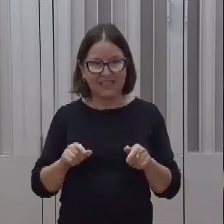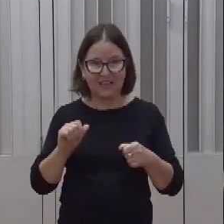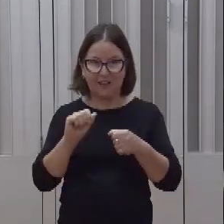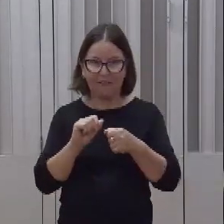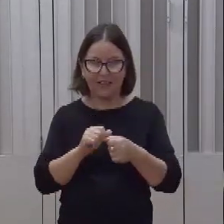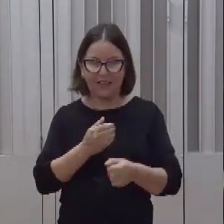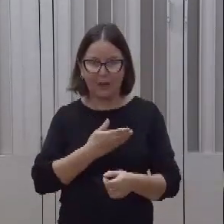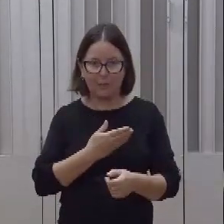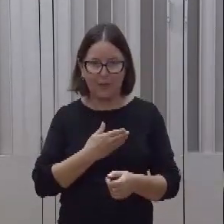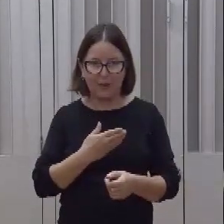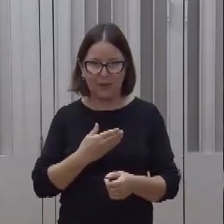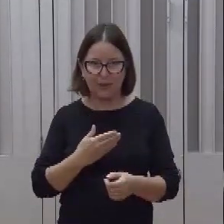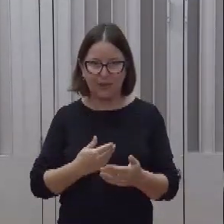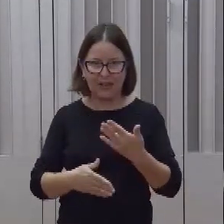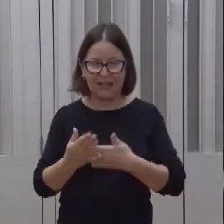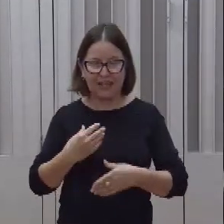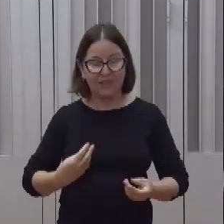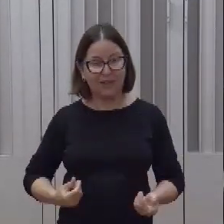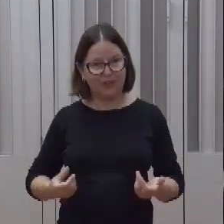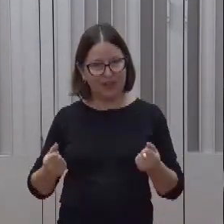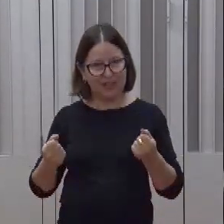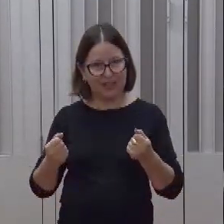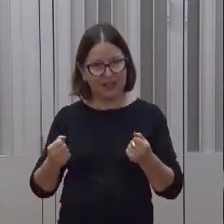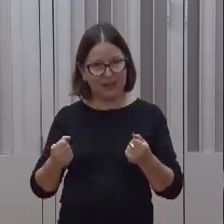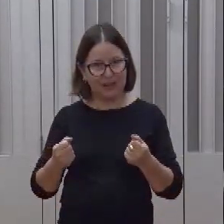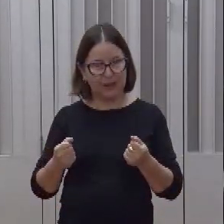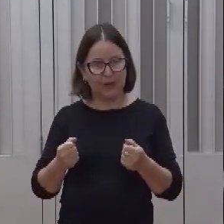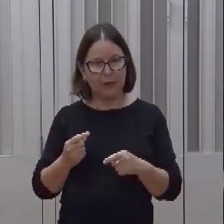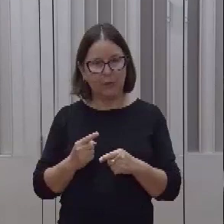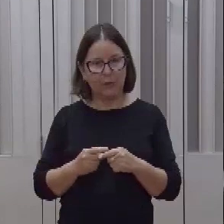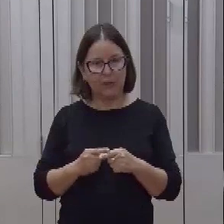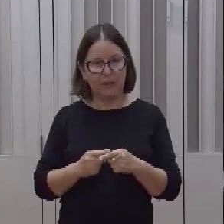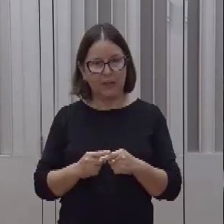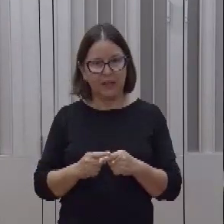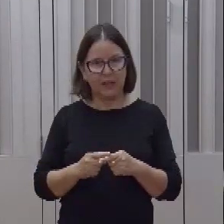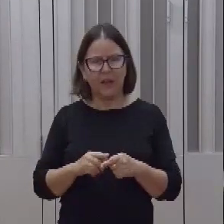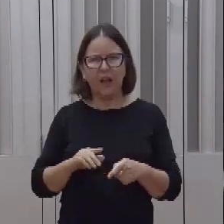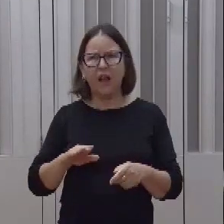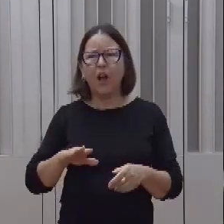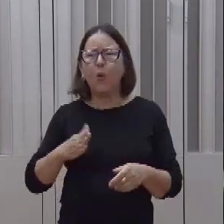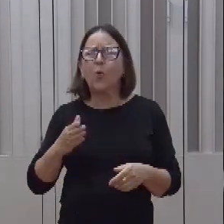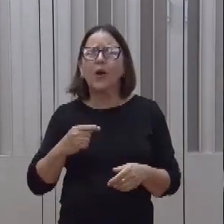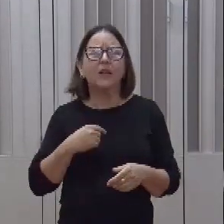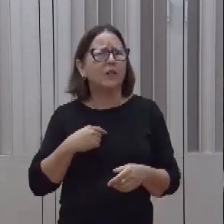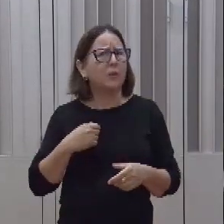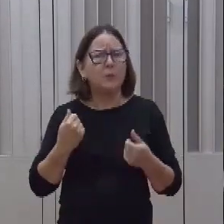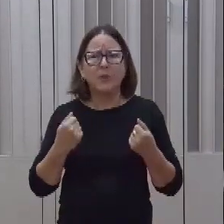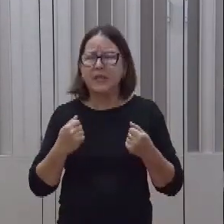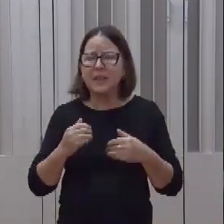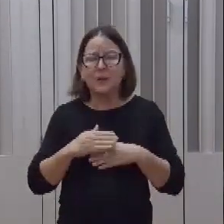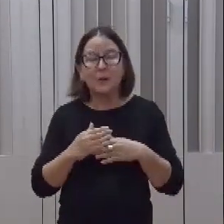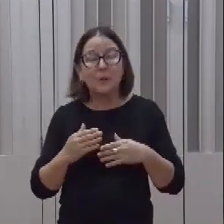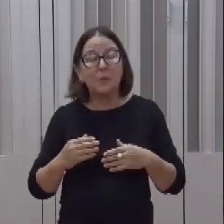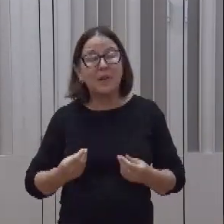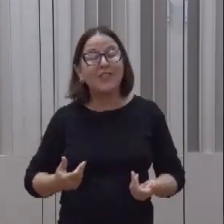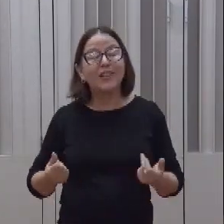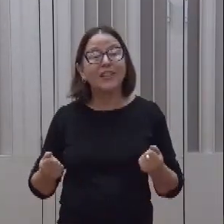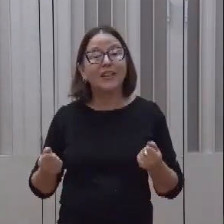iniquidade, para que quando estas vos faltarem, quando é que eu não vou precisar mais de dinheiro? Quando eu